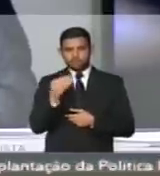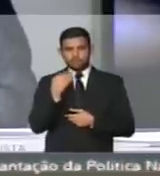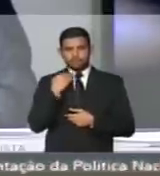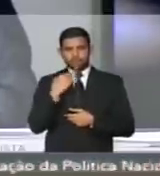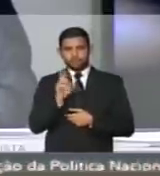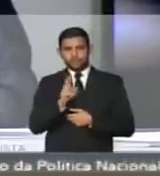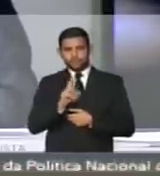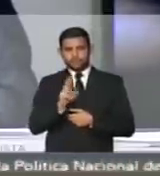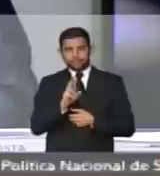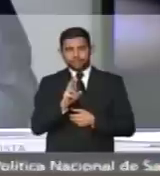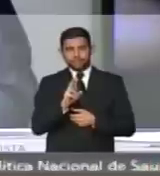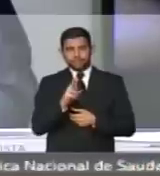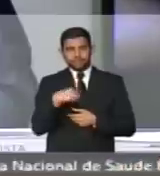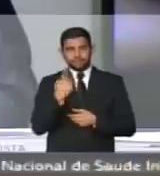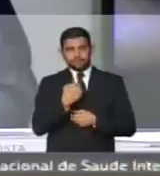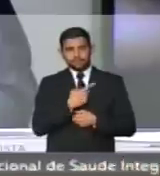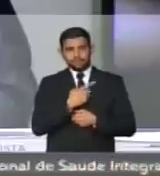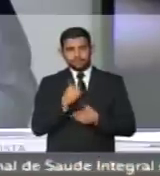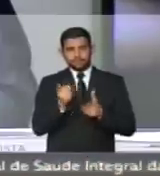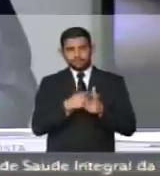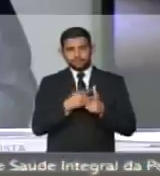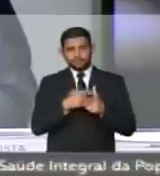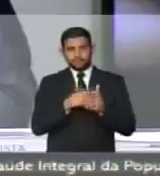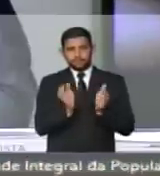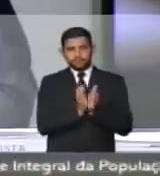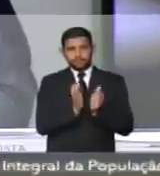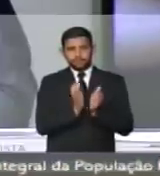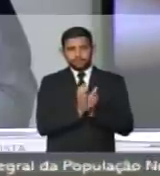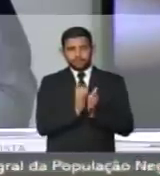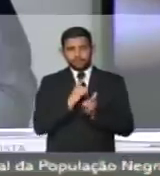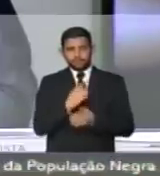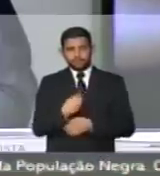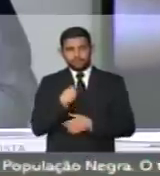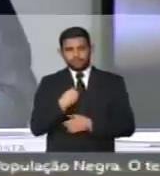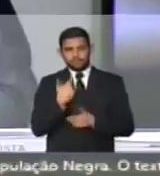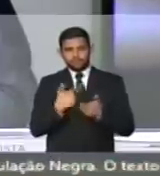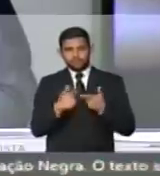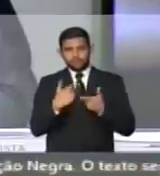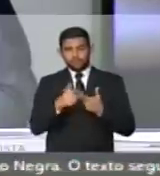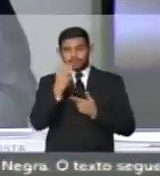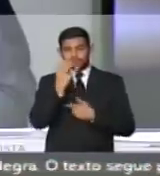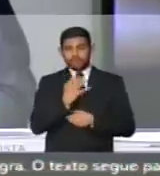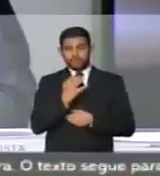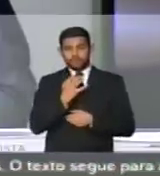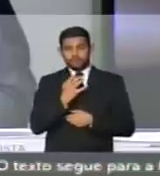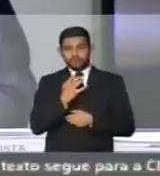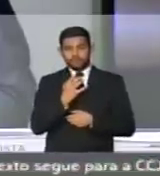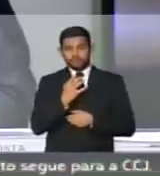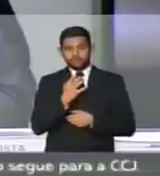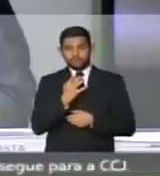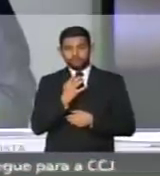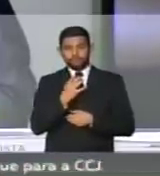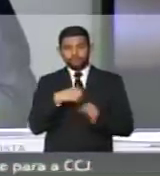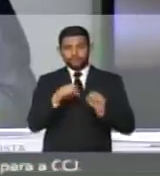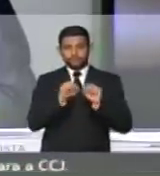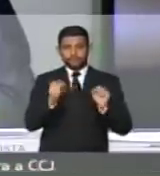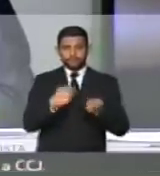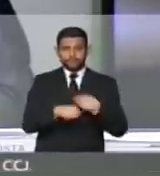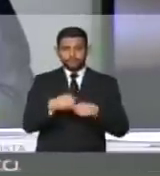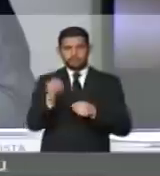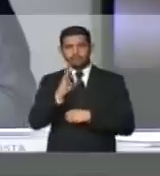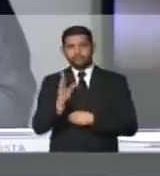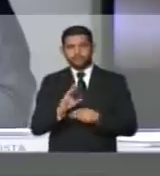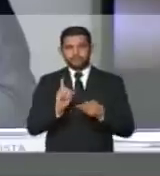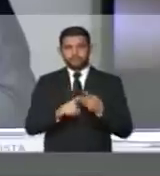reais que nós de dívidas do grupo que iam causar um problema no sistema financeiro